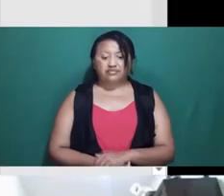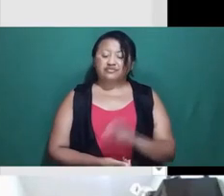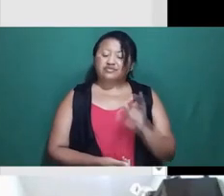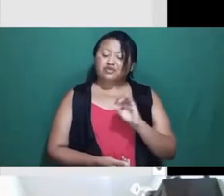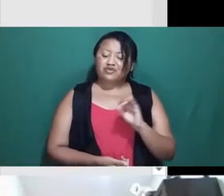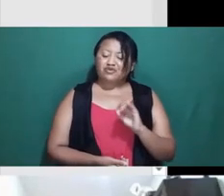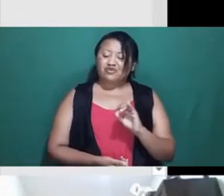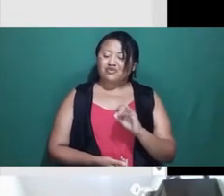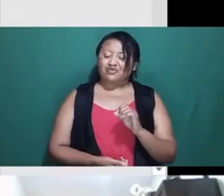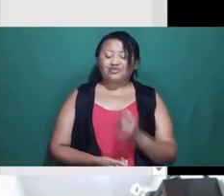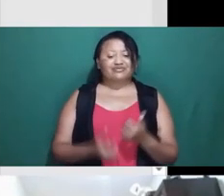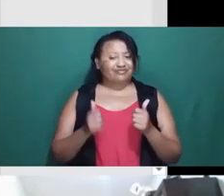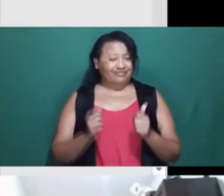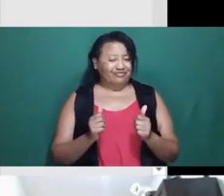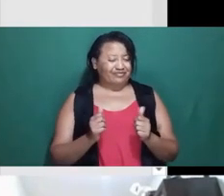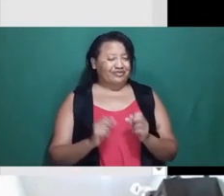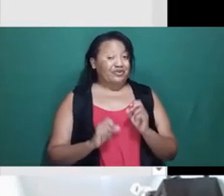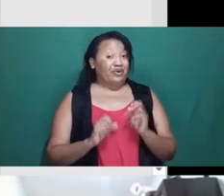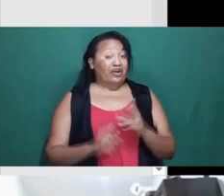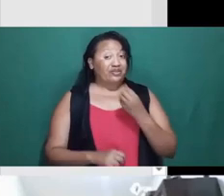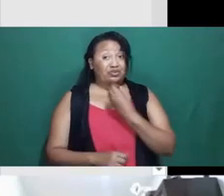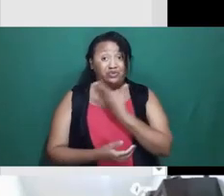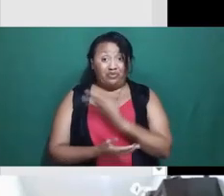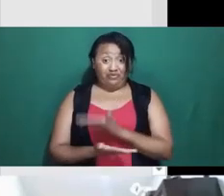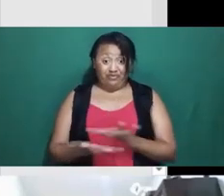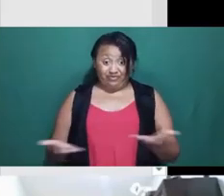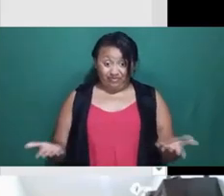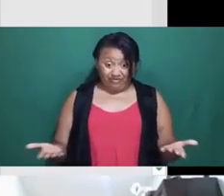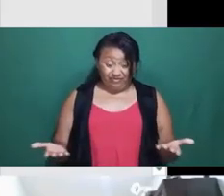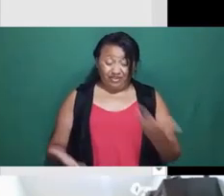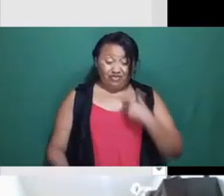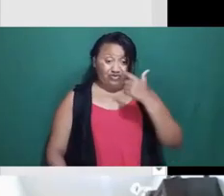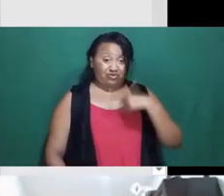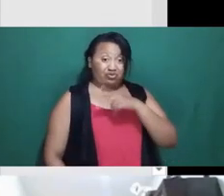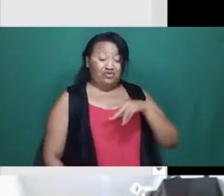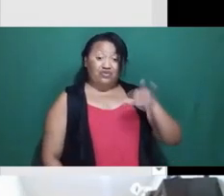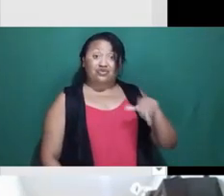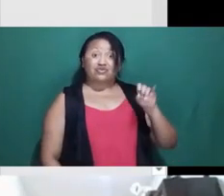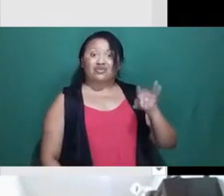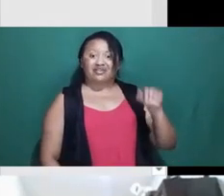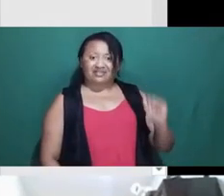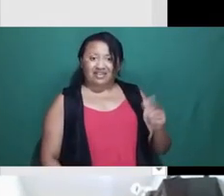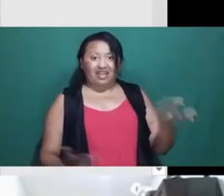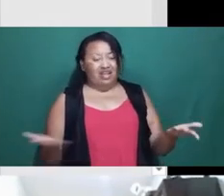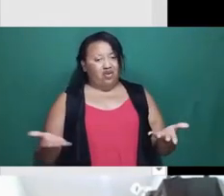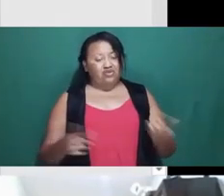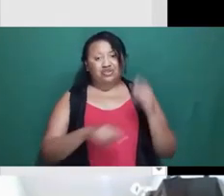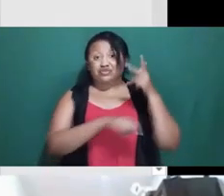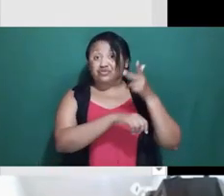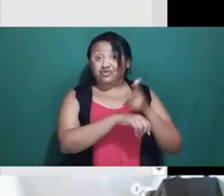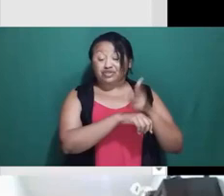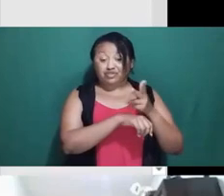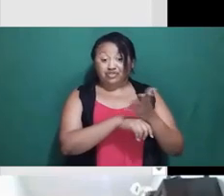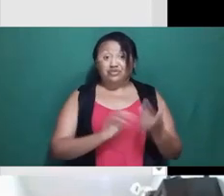saudações Guerreiro sou joia professor de hoje aqui do prevupe no vídeo de hoje vai trazer para vocês a correção aqui das questões do